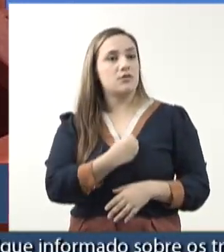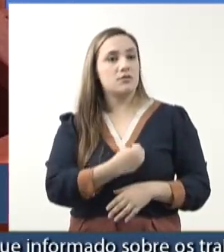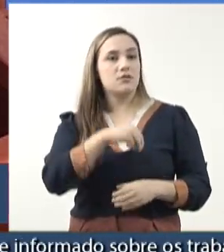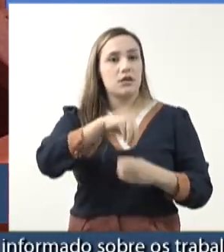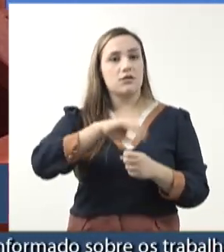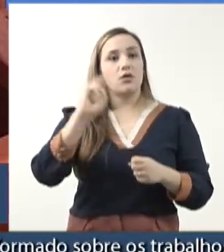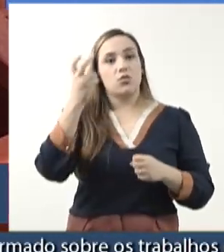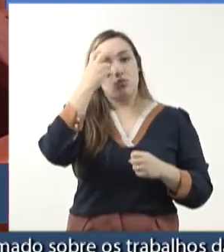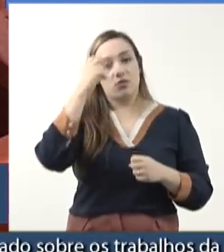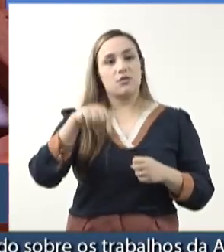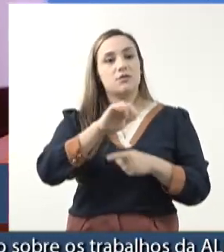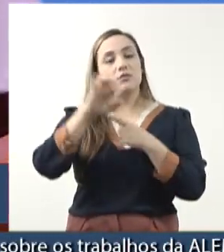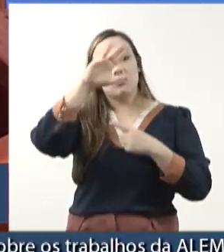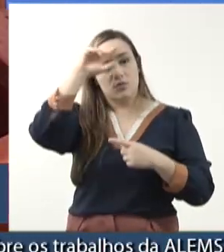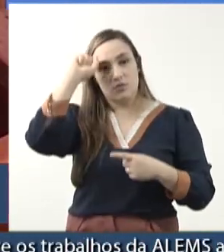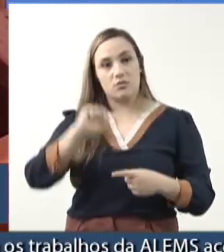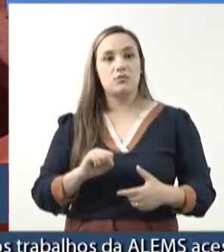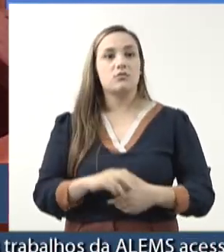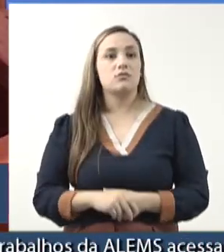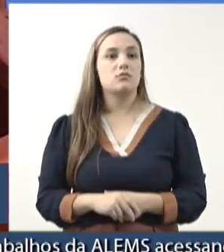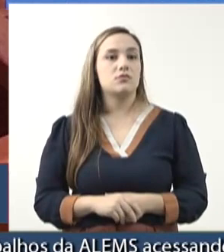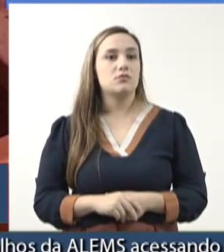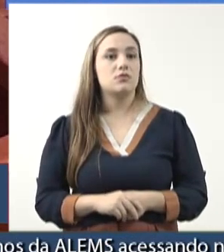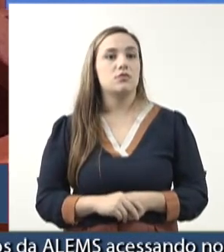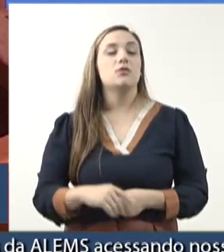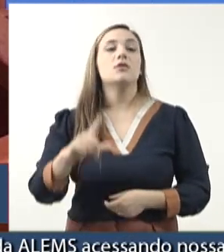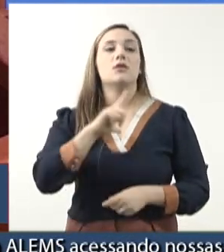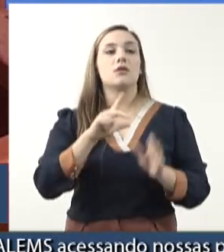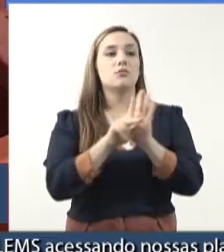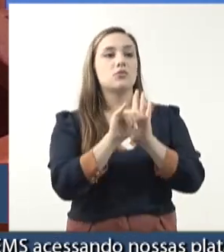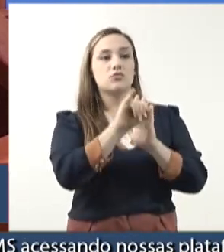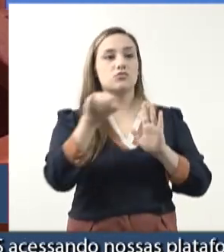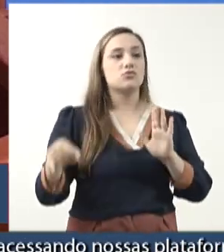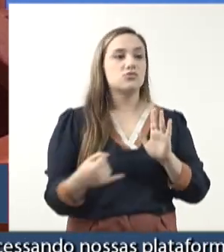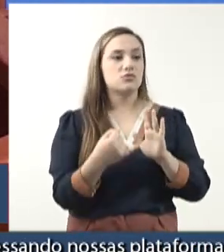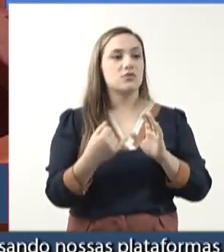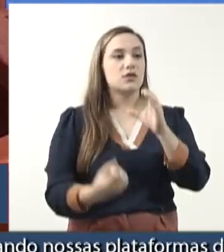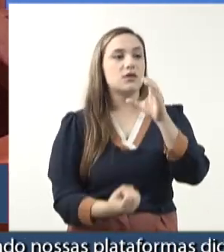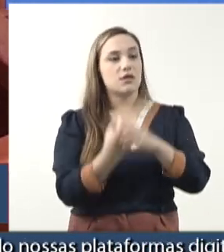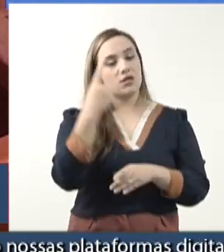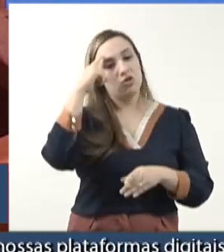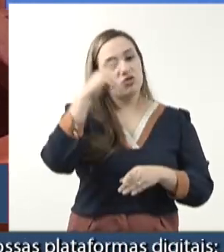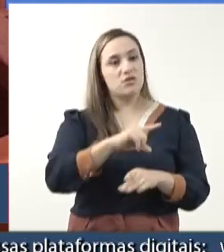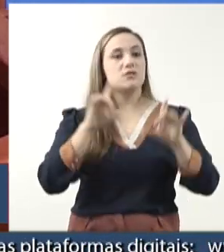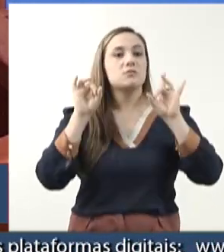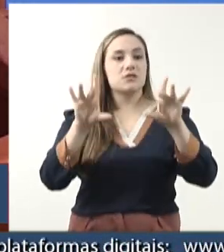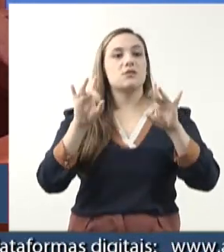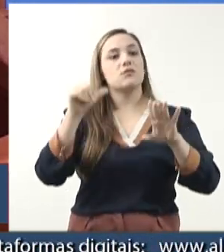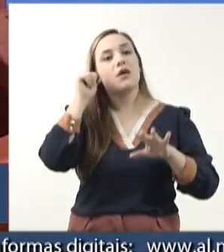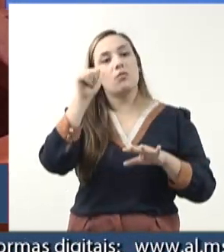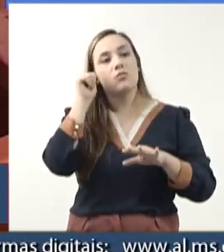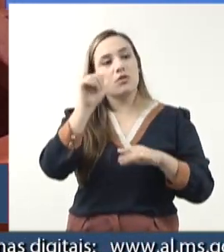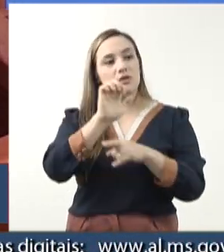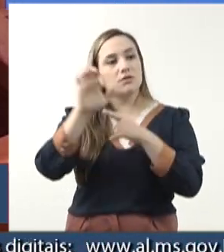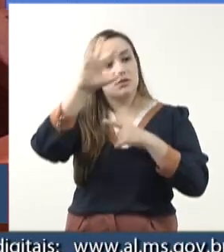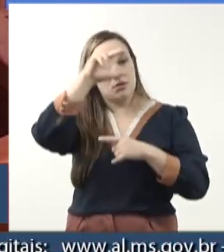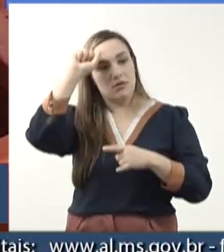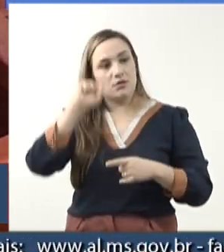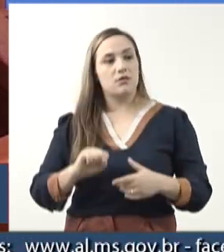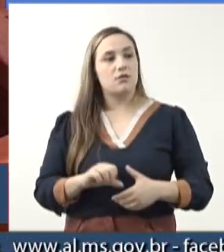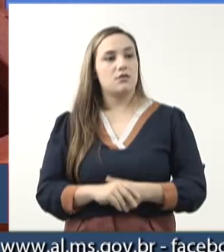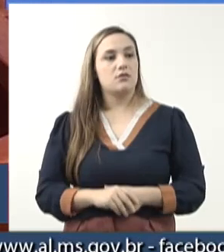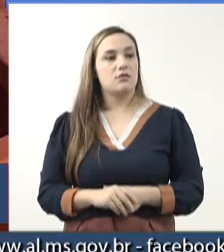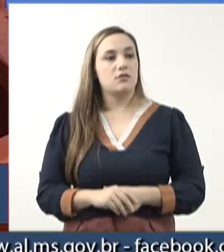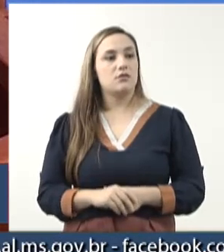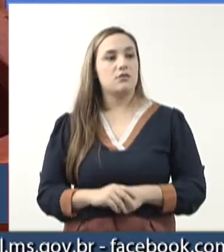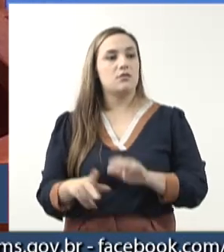cultura sul-mato-grossense. Então, hoje a gente tem aqui a aprovação do nosso projeto, que institui um Dia da Mulher Sul-Mato-Grossense,